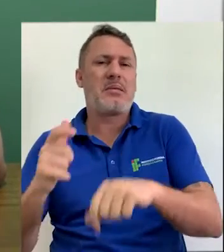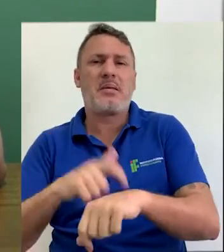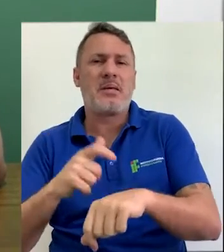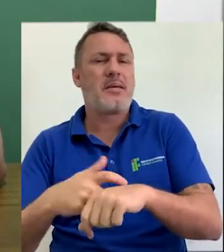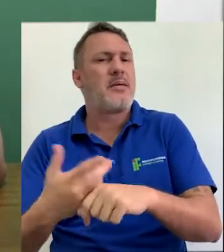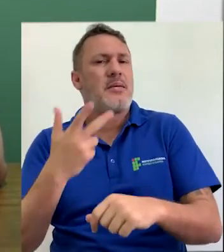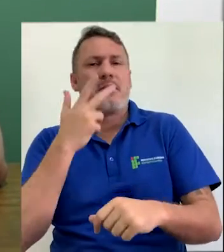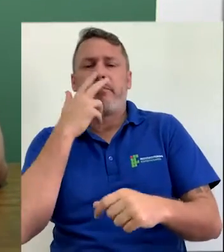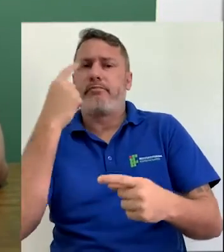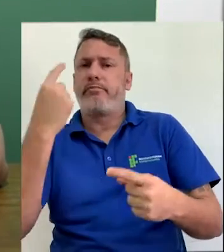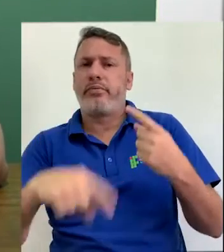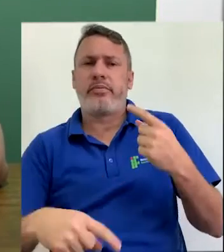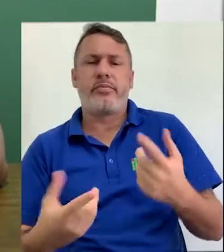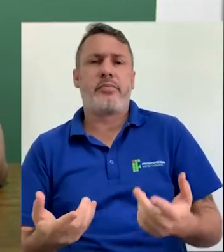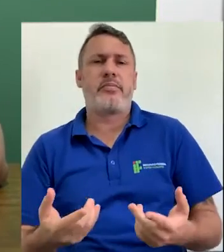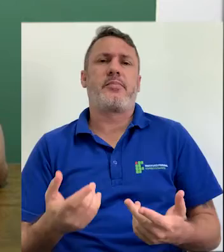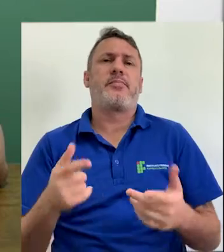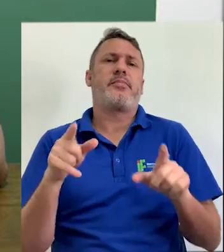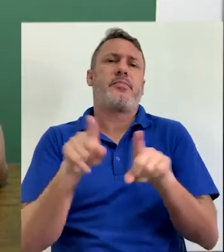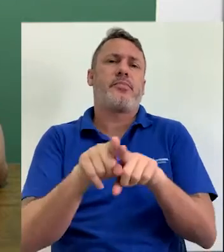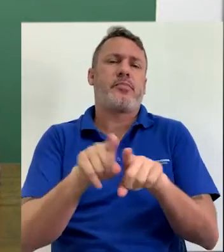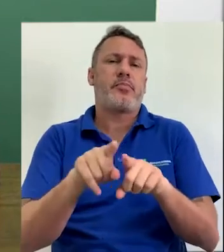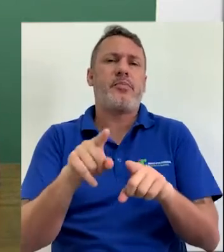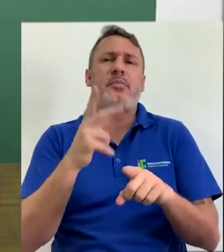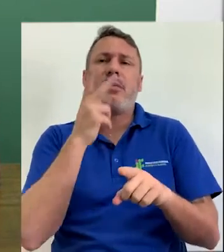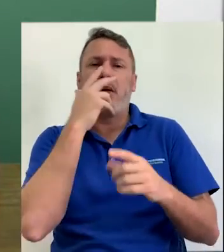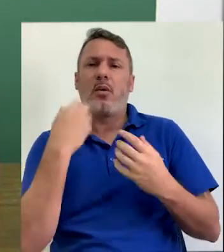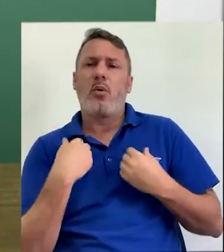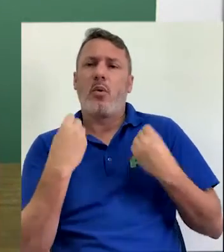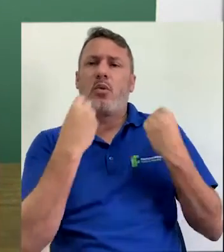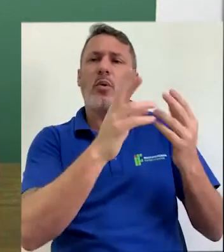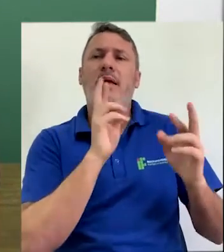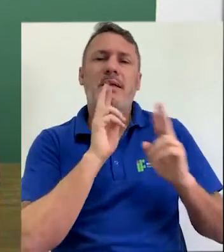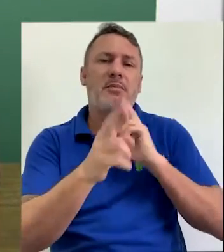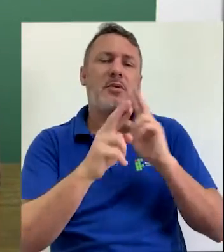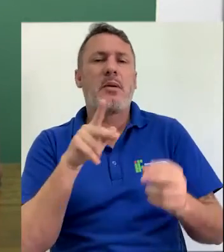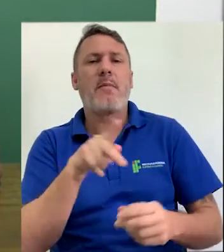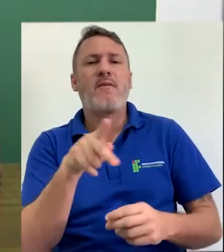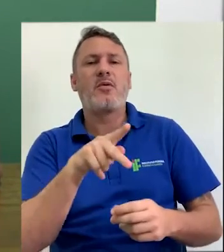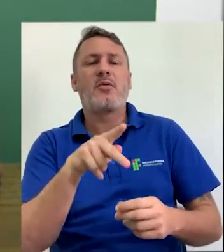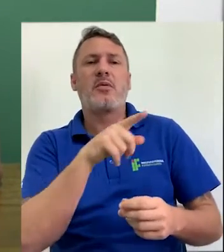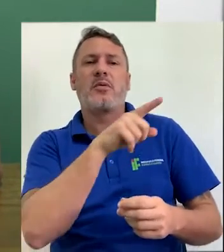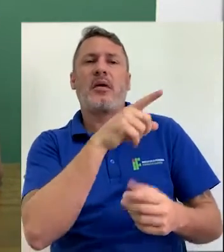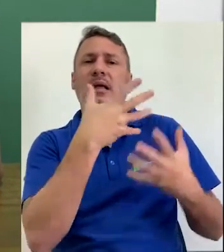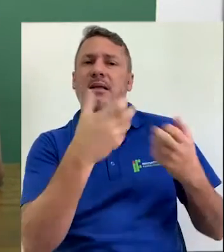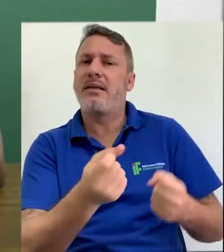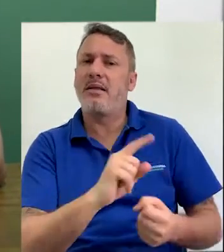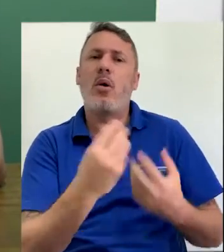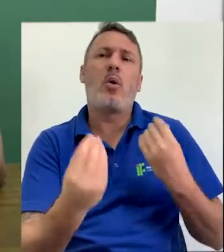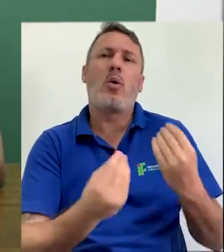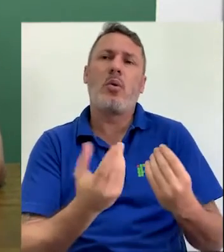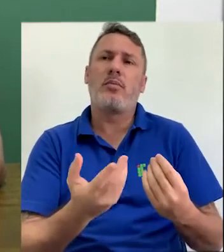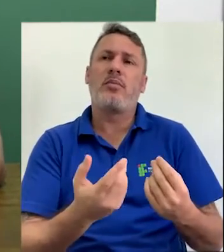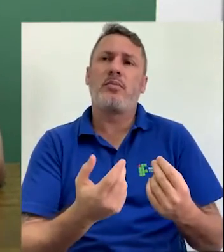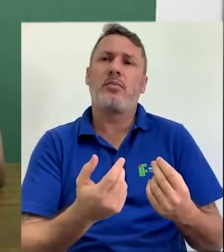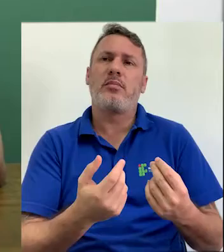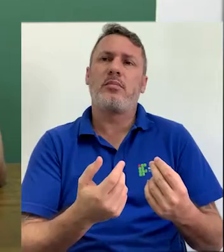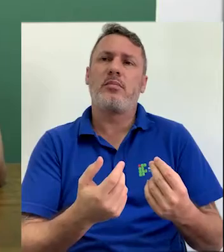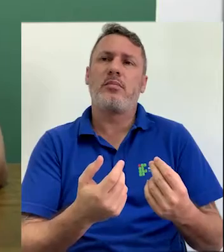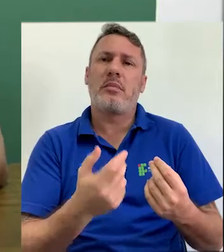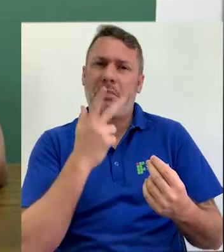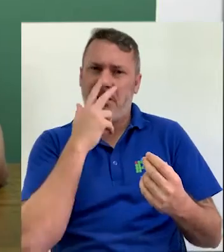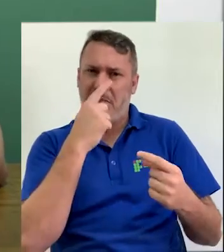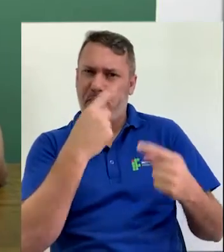quantidade insuficiente para entregar as questões que o professor pediu? Não tem uma incoerência